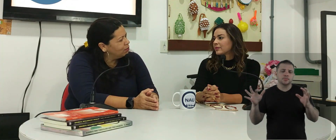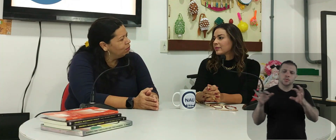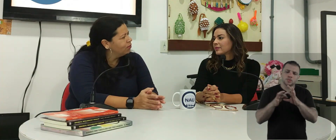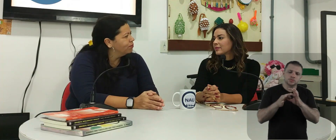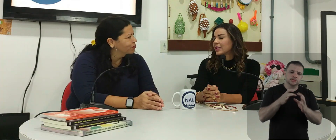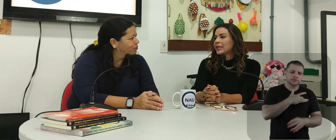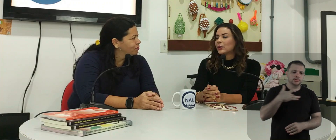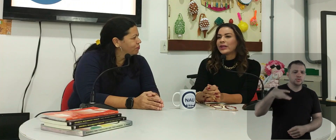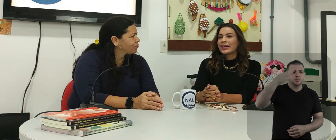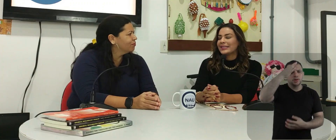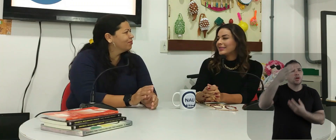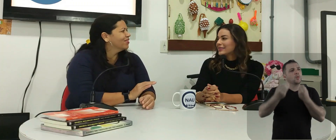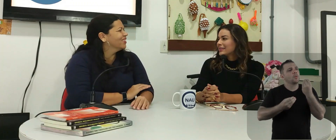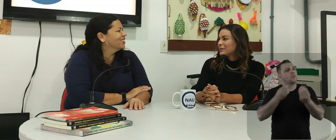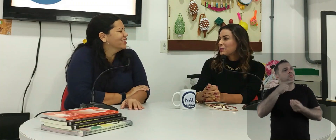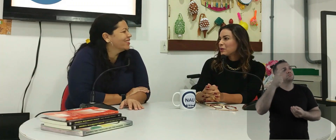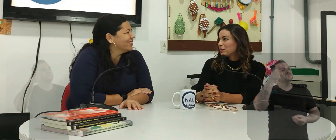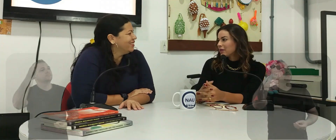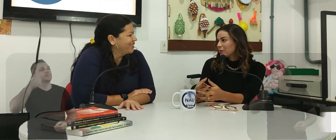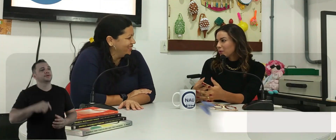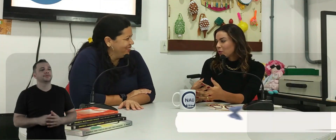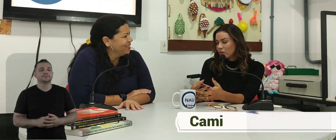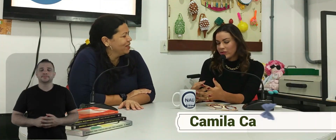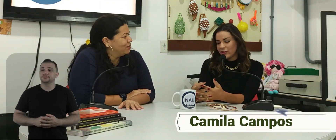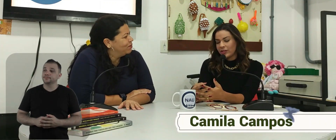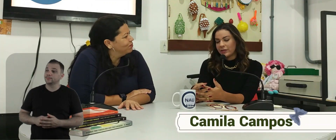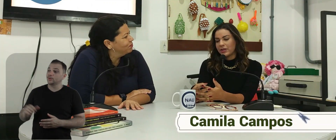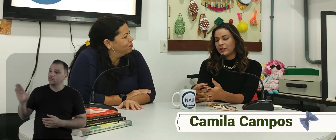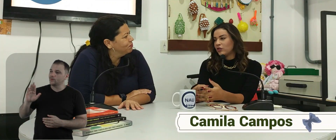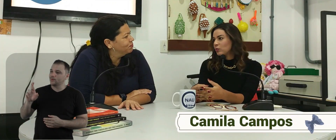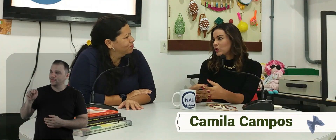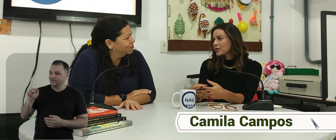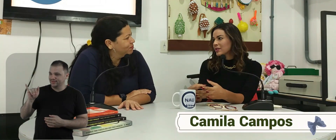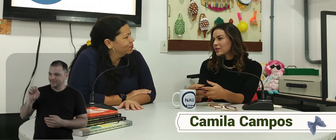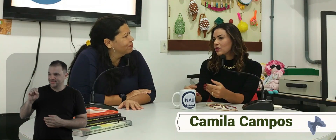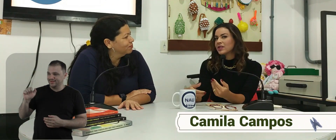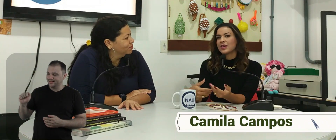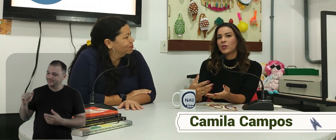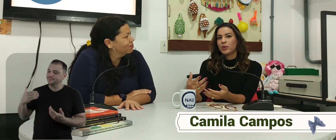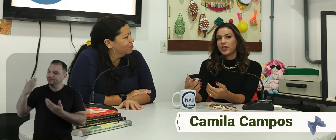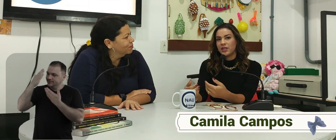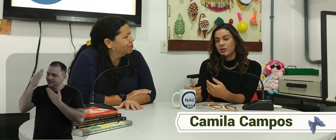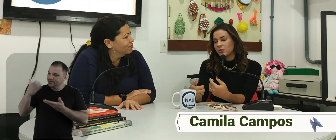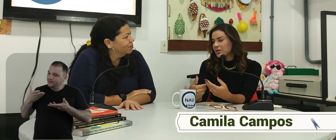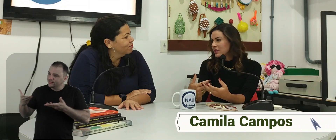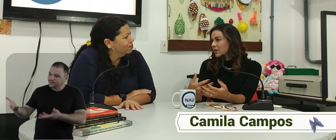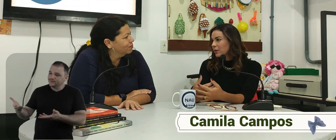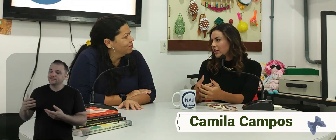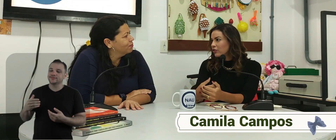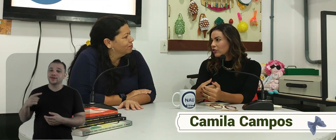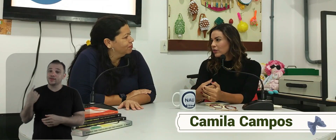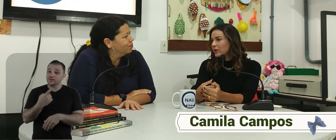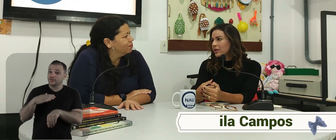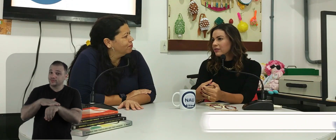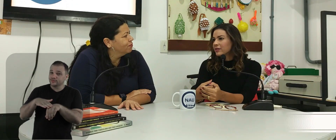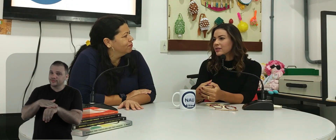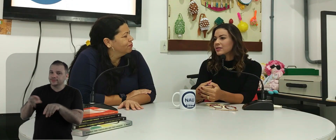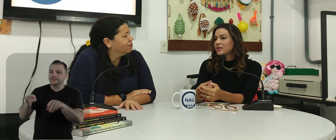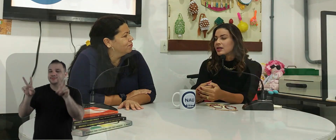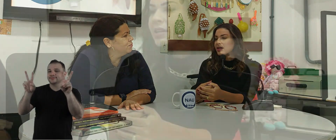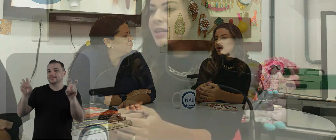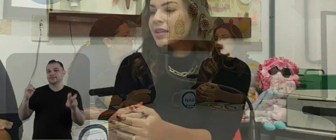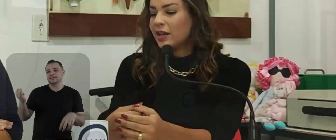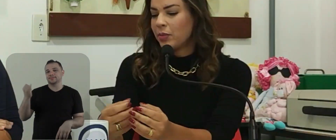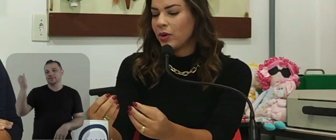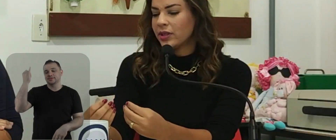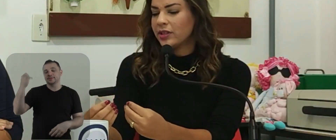com equilíbrio? Oi, Raíssa. Primeiro, obrigada pelo convite, né, para que a gente possa conversar um pouquinho sobre esse tema que é de extrema